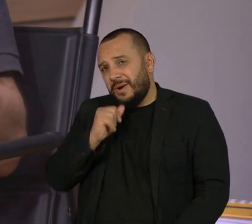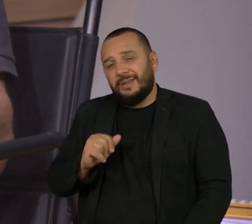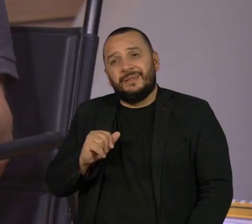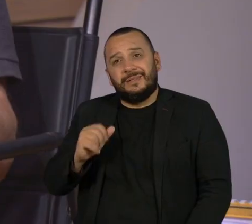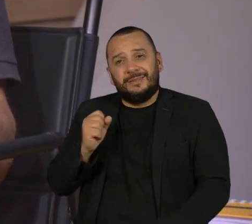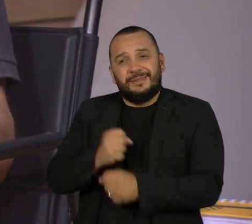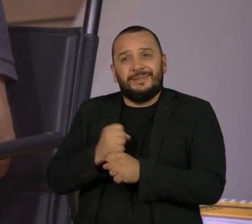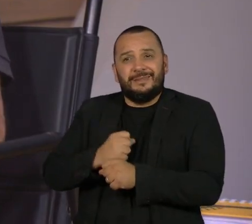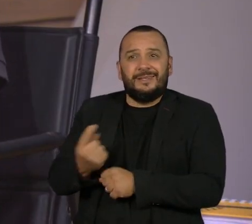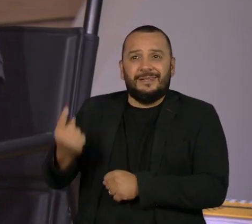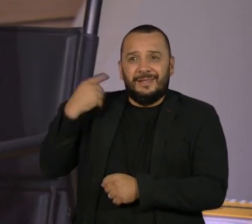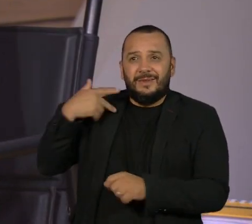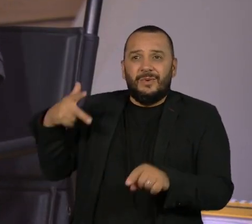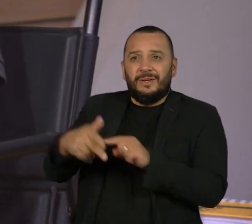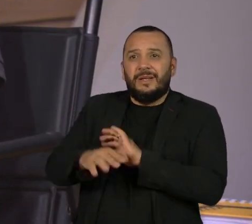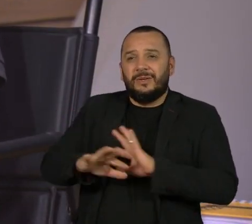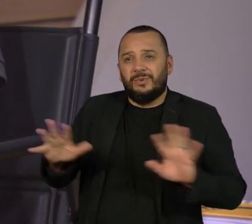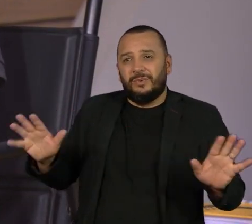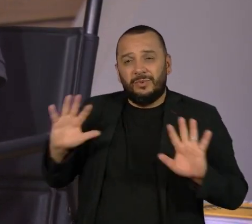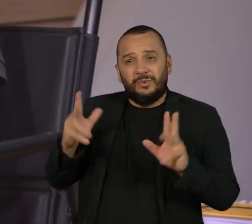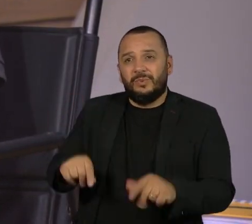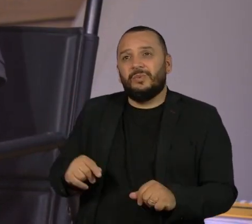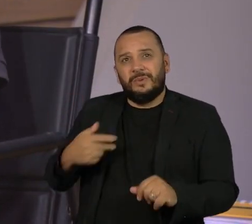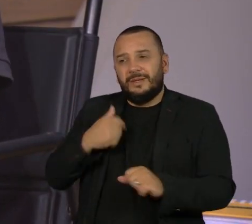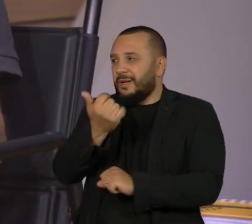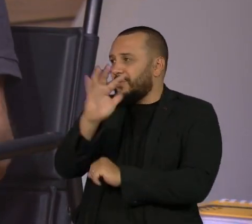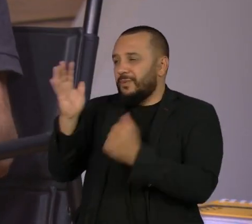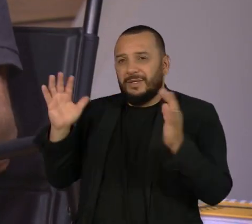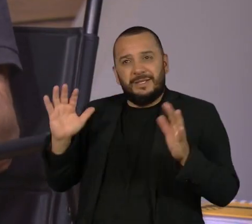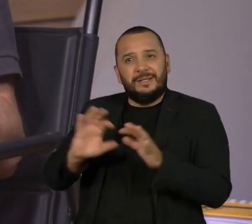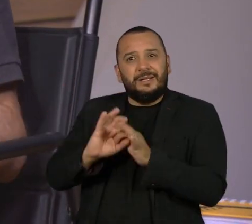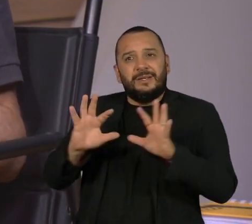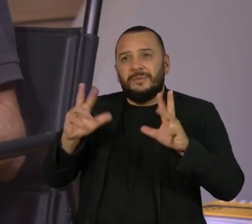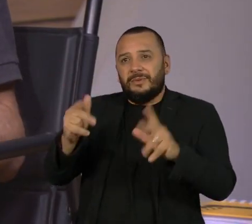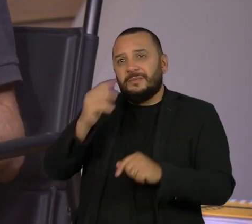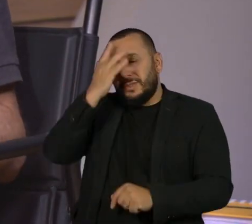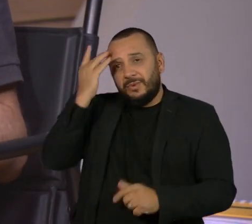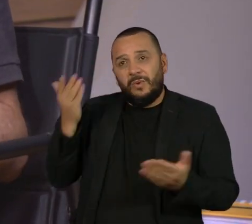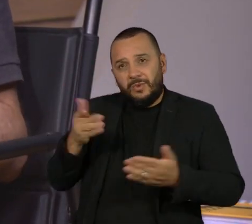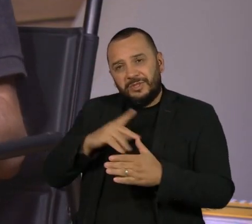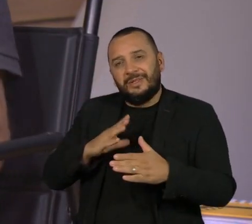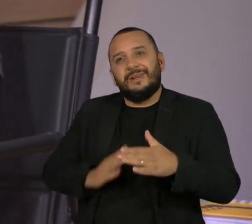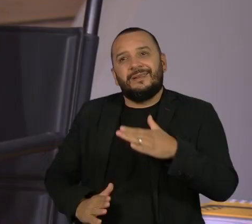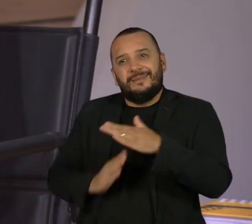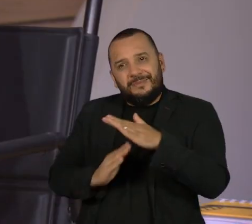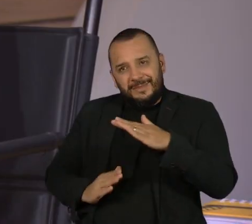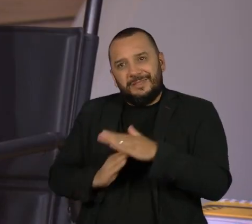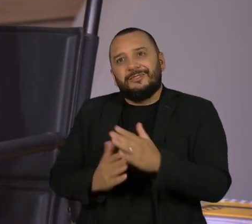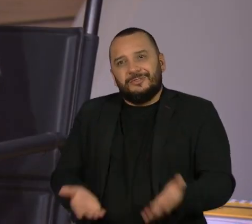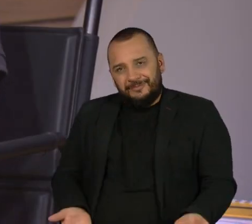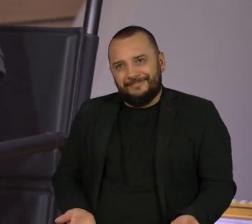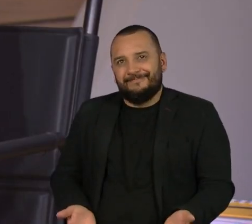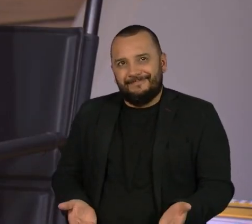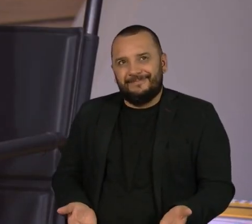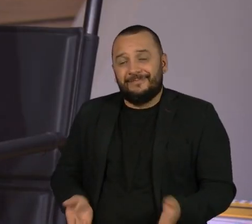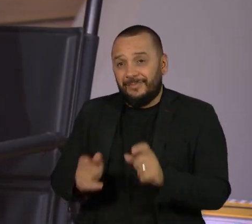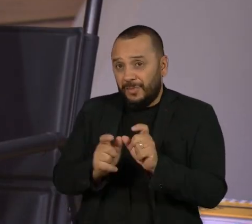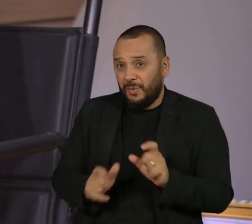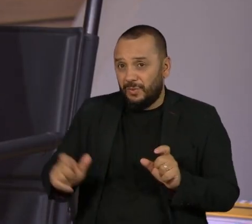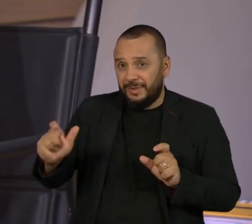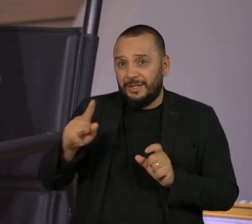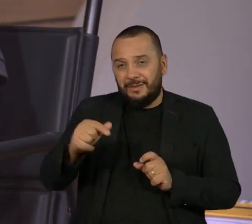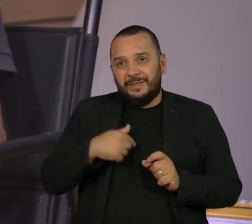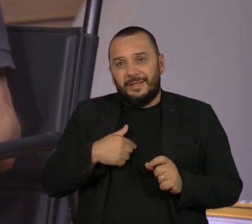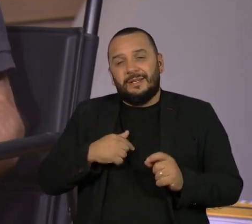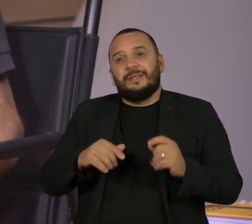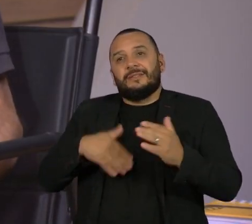atrás, cortar tudo, a natureza era disponível para todo mundo. E hoje a gente vê que tem limites. A própria conceito, por exemplo, de